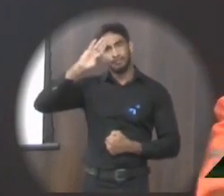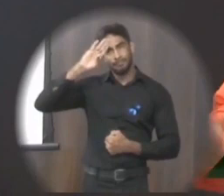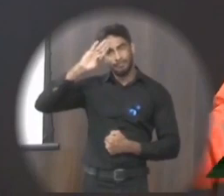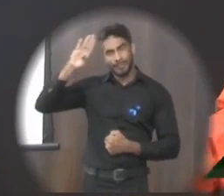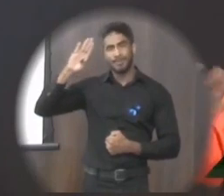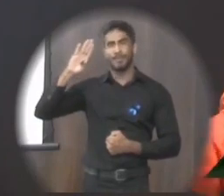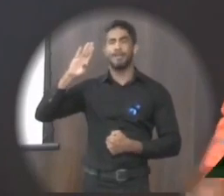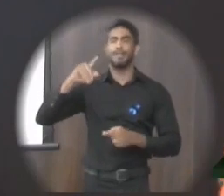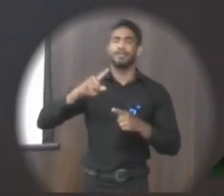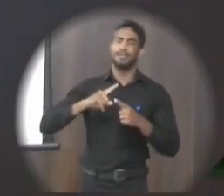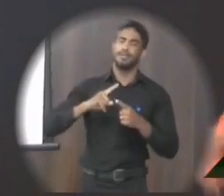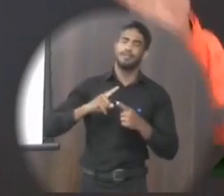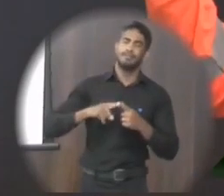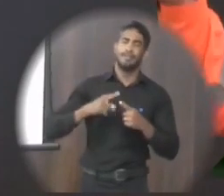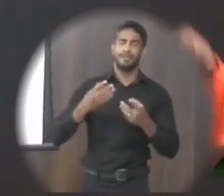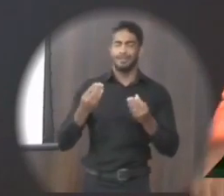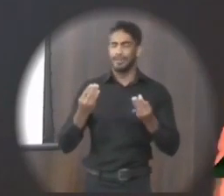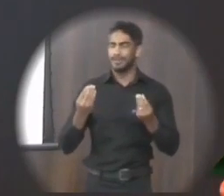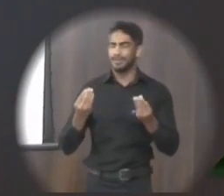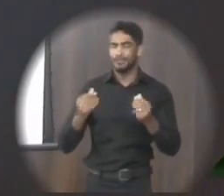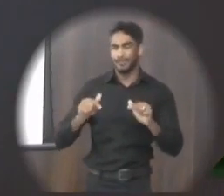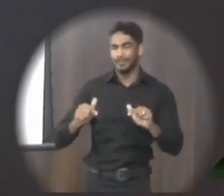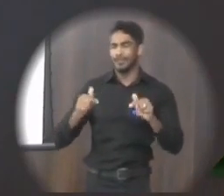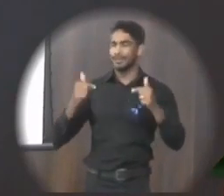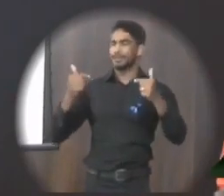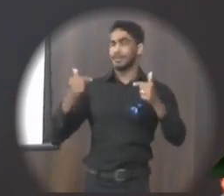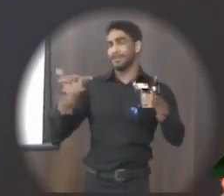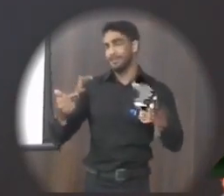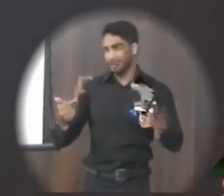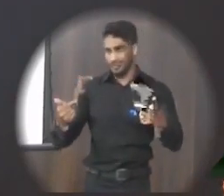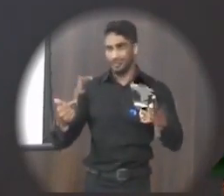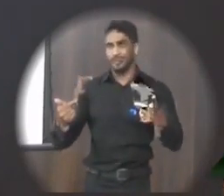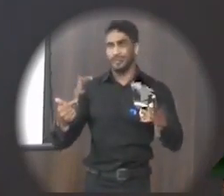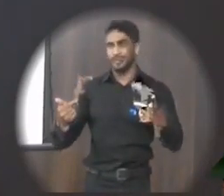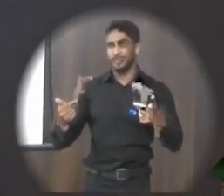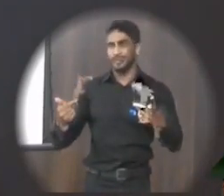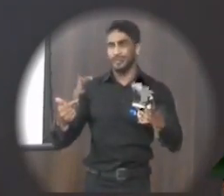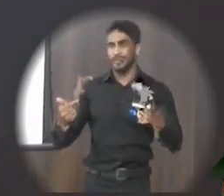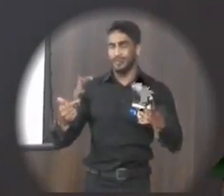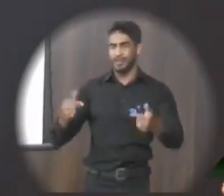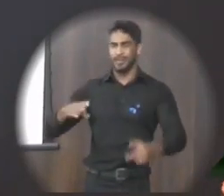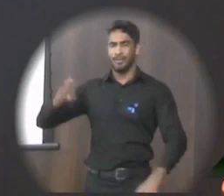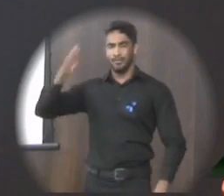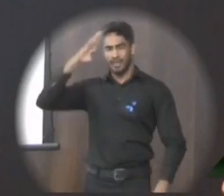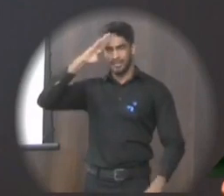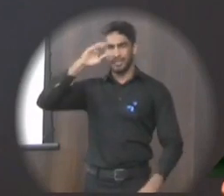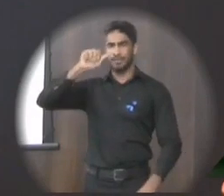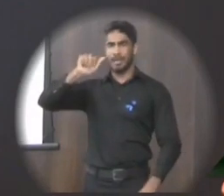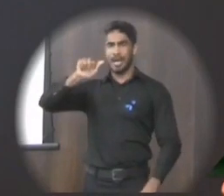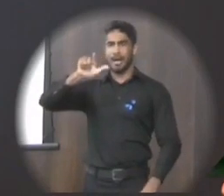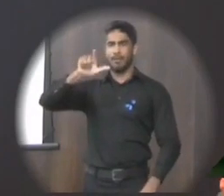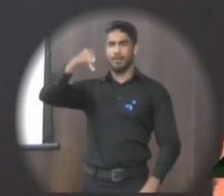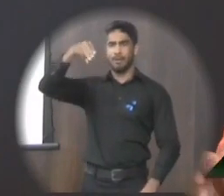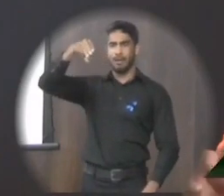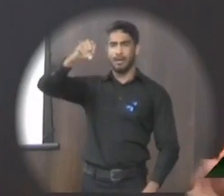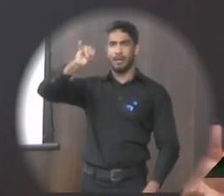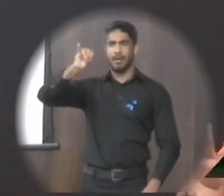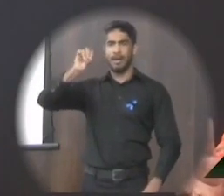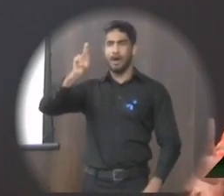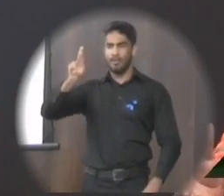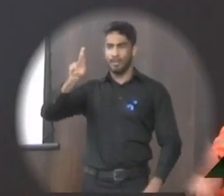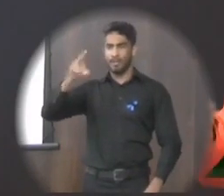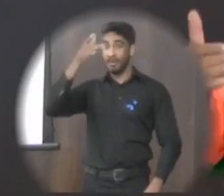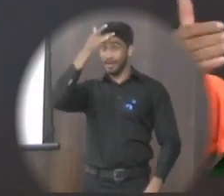de tantas lutas, né? A exemplo do que o sargento Almir falou, muita gente